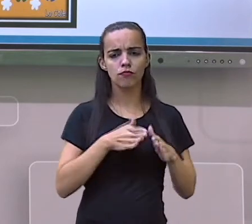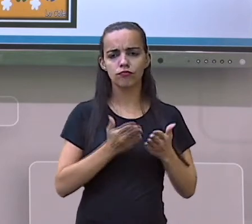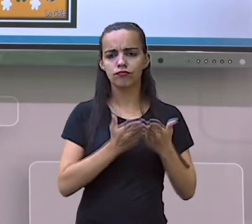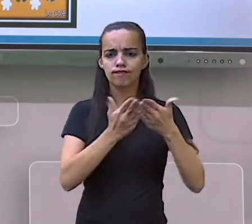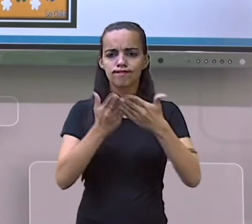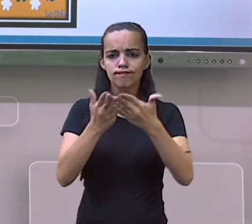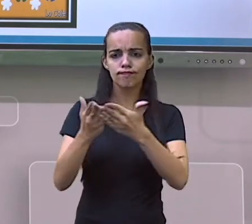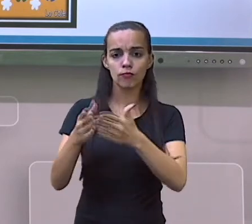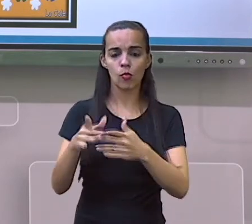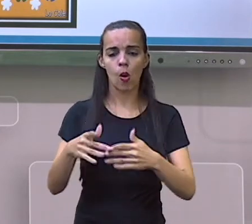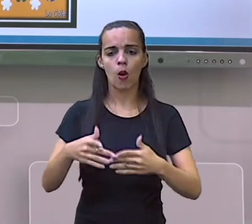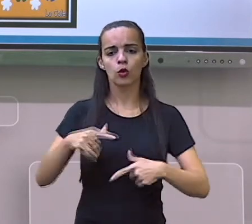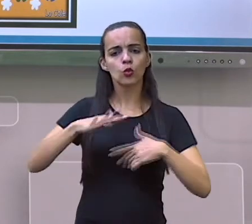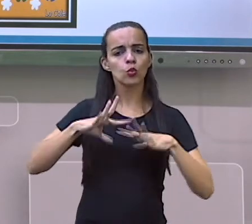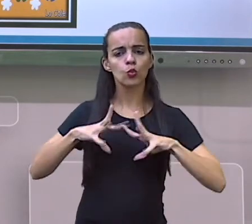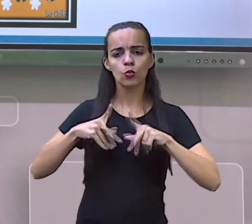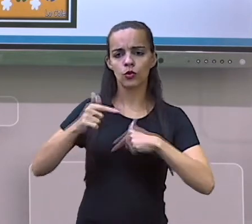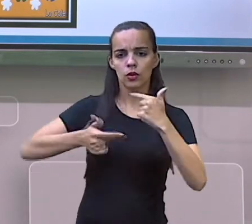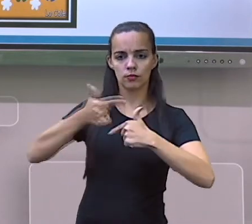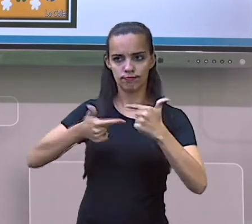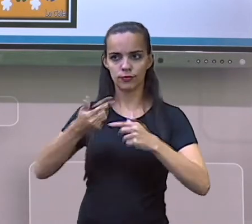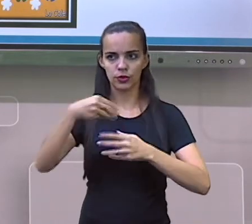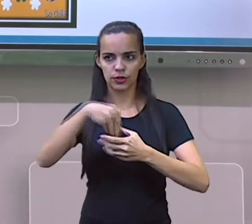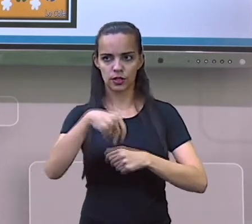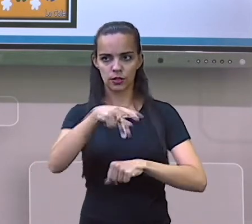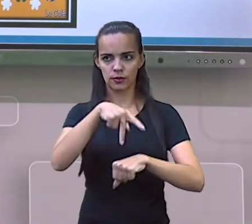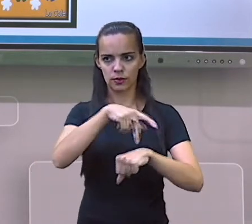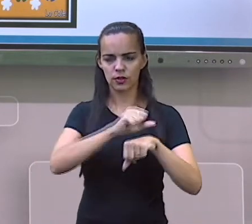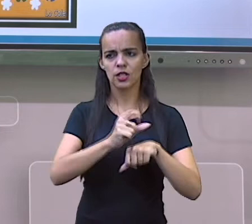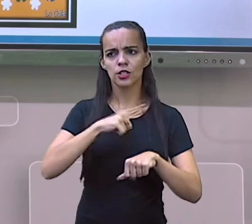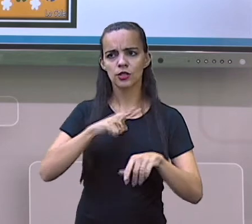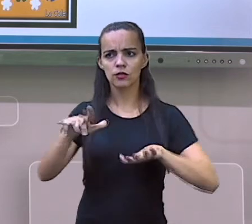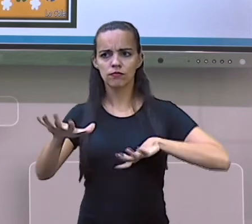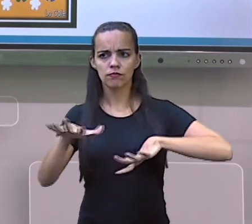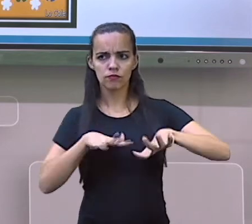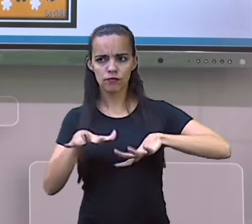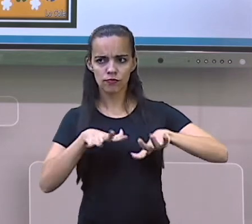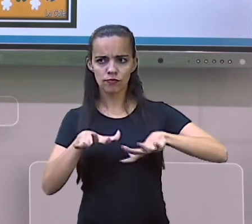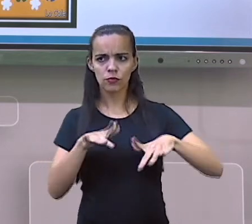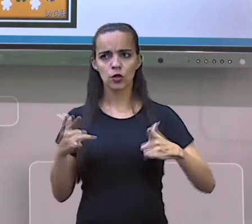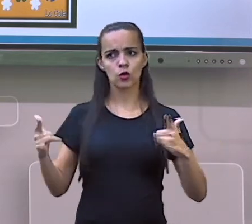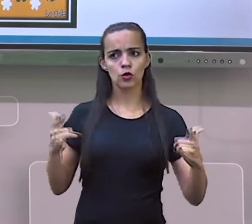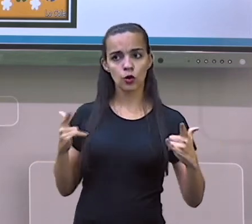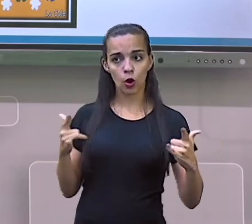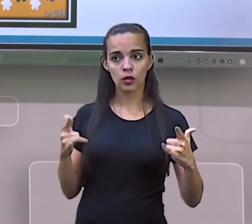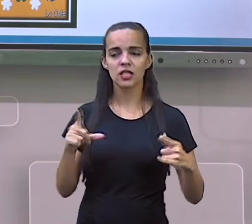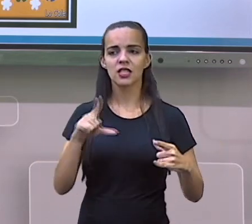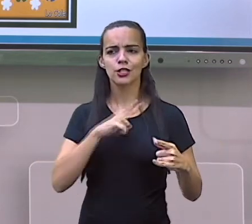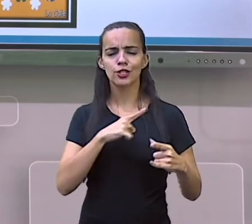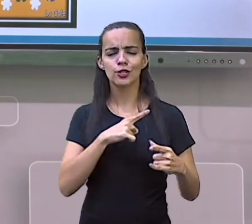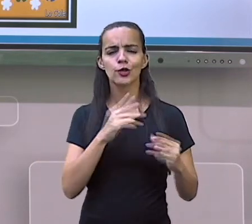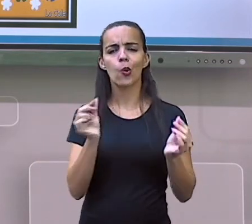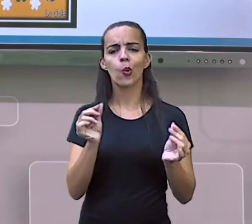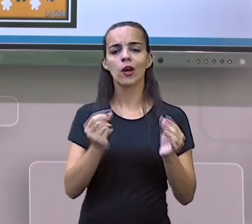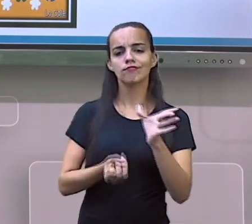Brasil. No Brasil, além da introdução do movimento rock, surge um estilo de música